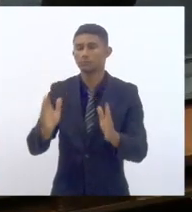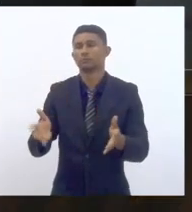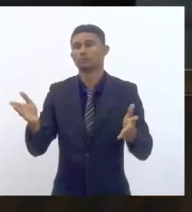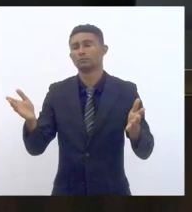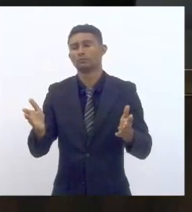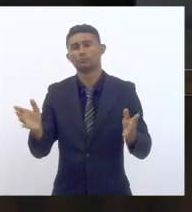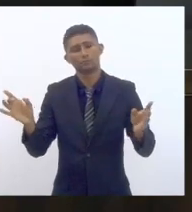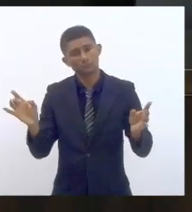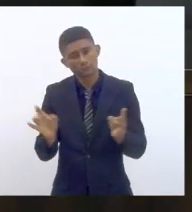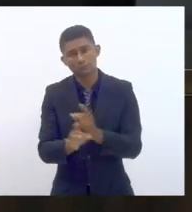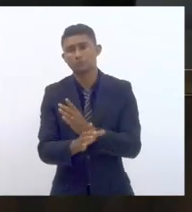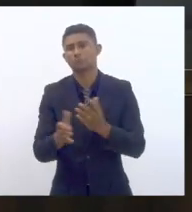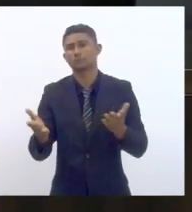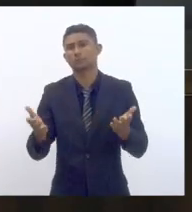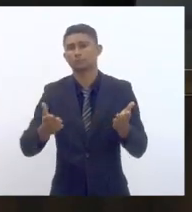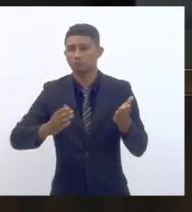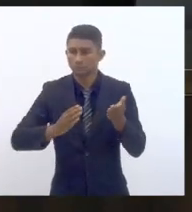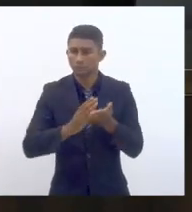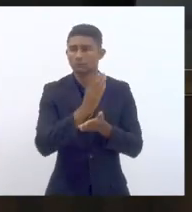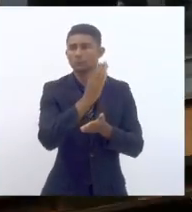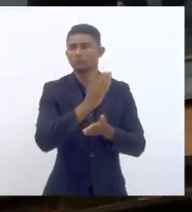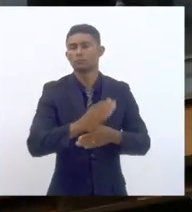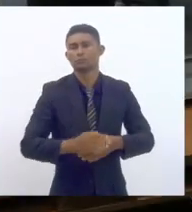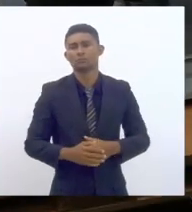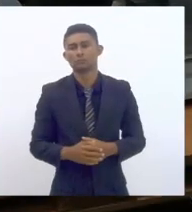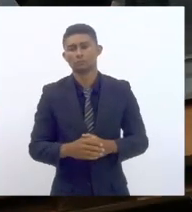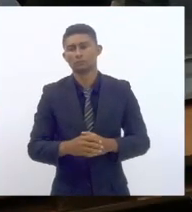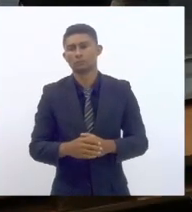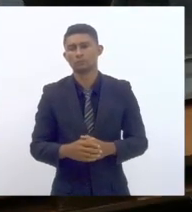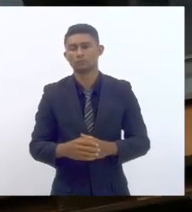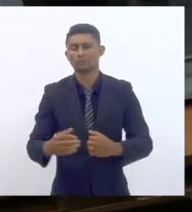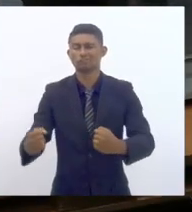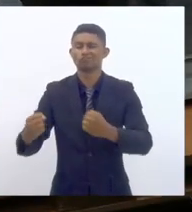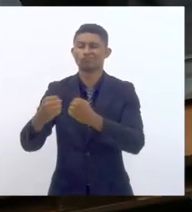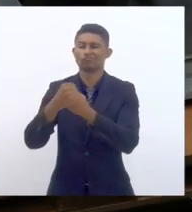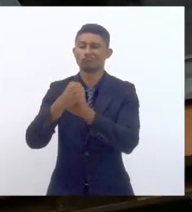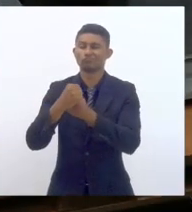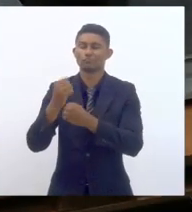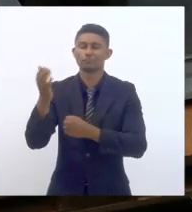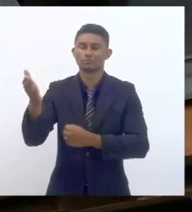Já acabou, está aprovado. Abraço, Amorim.